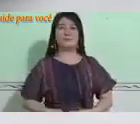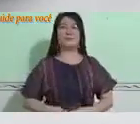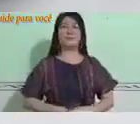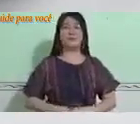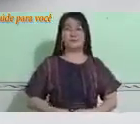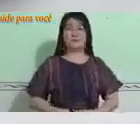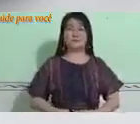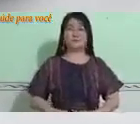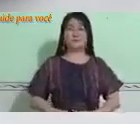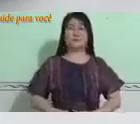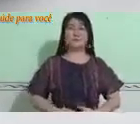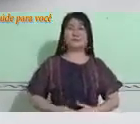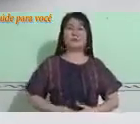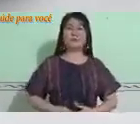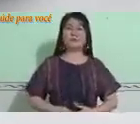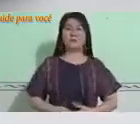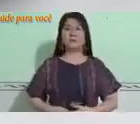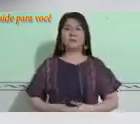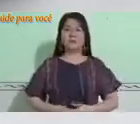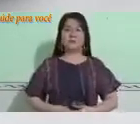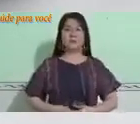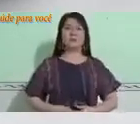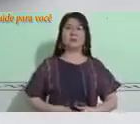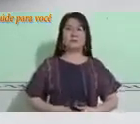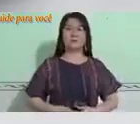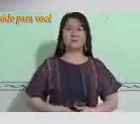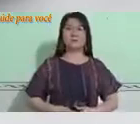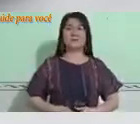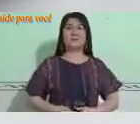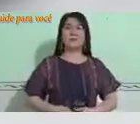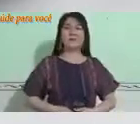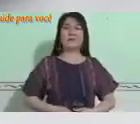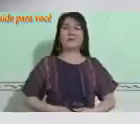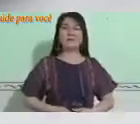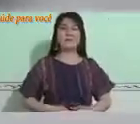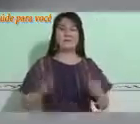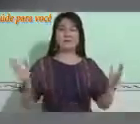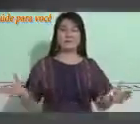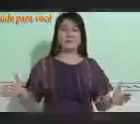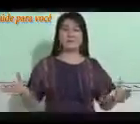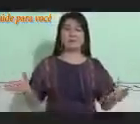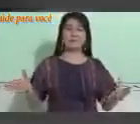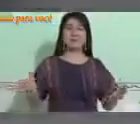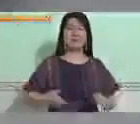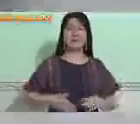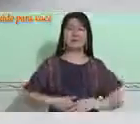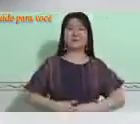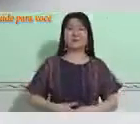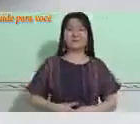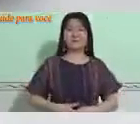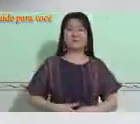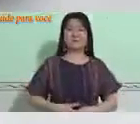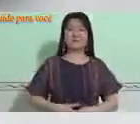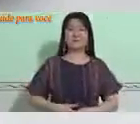Enxaqueca tem cura? A enxaqueca não tem cura pelo fato de poder ser desencadeada por diversos fatores, como